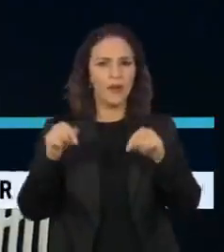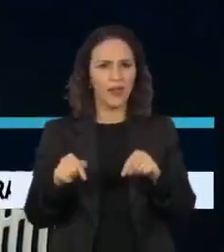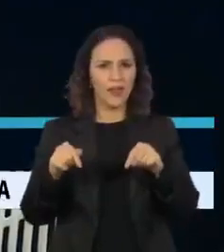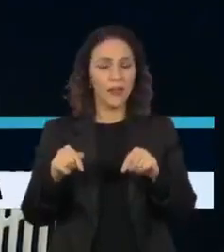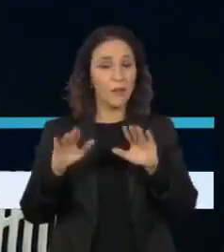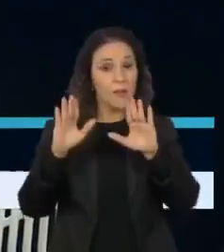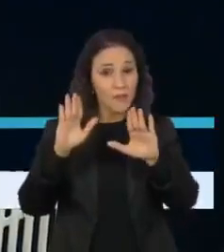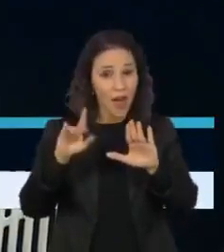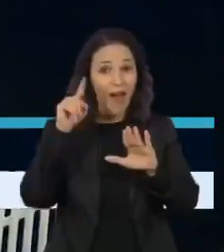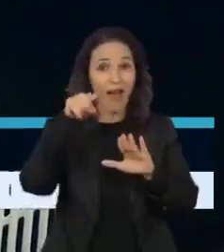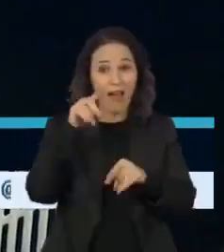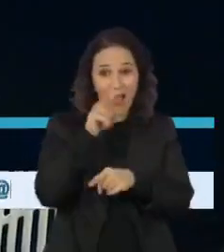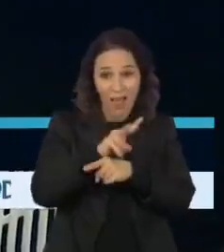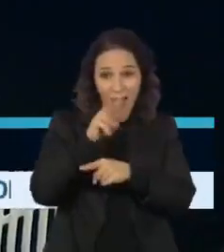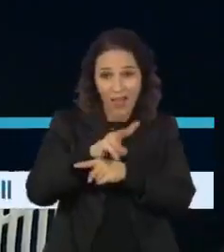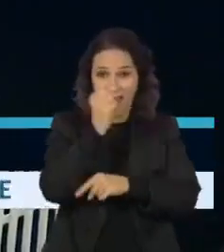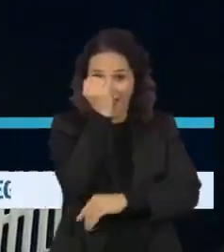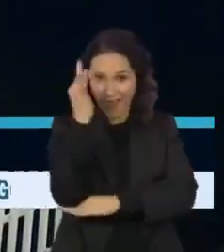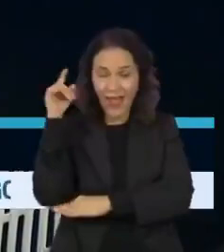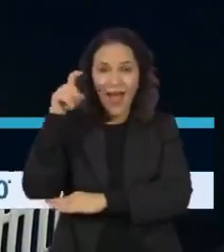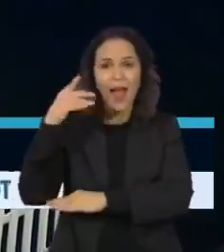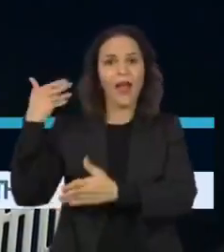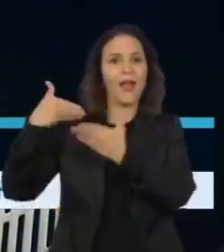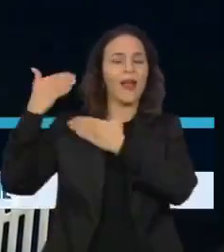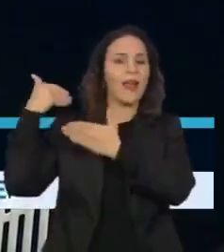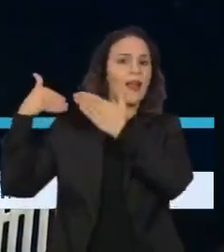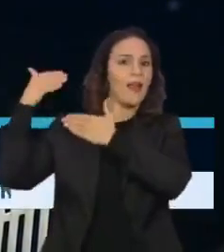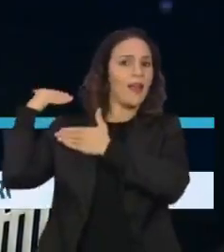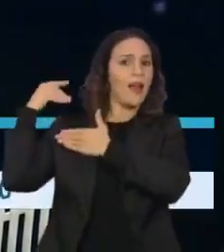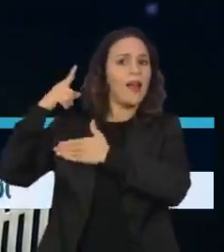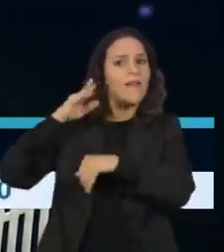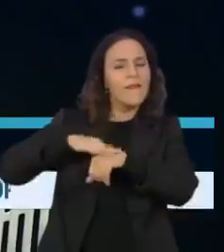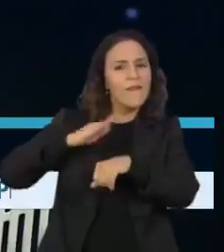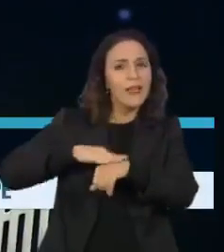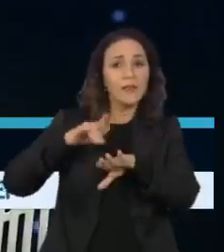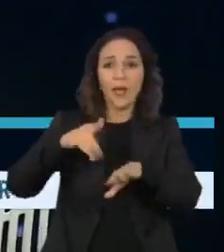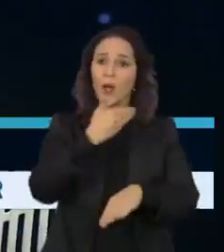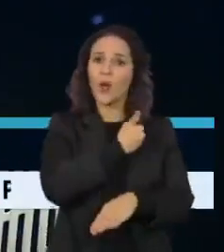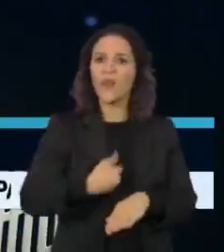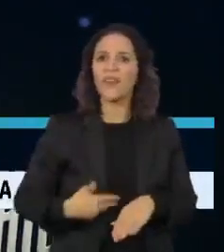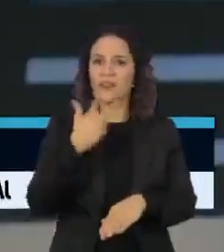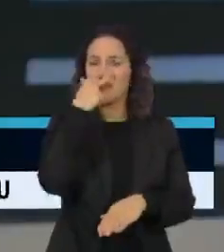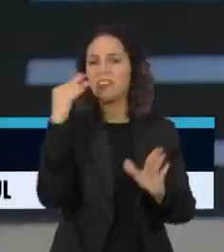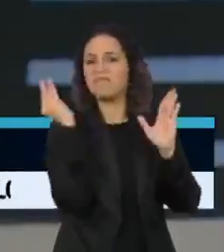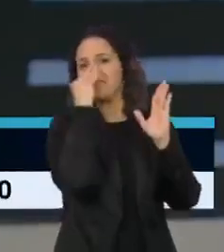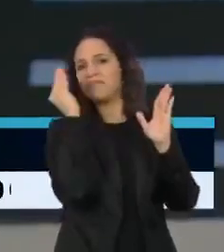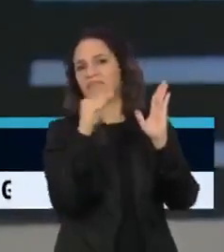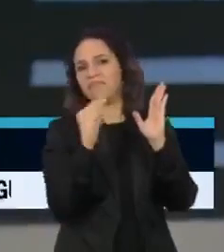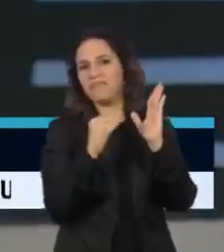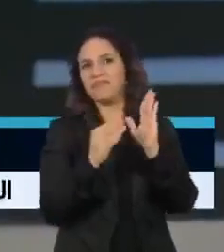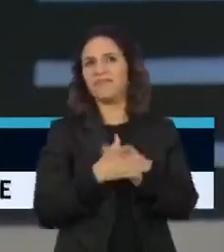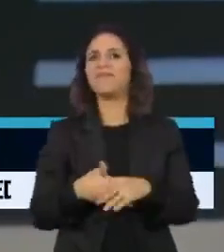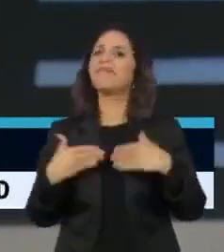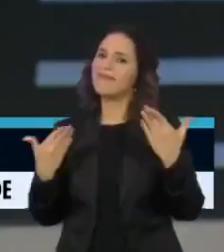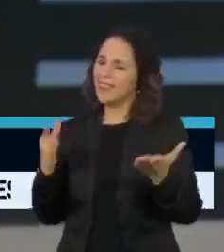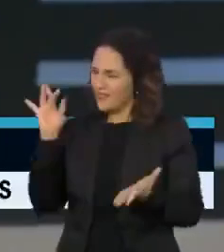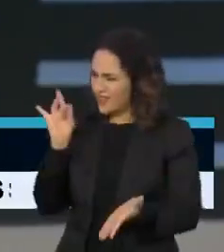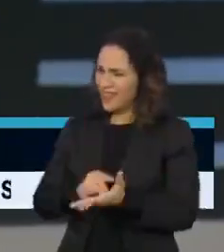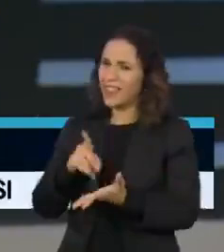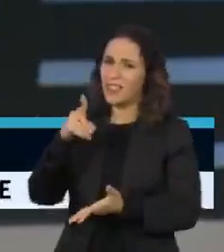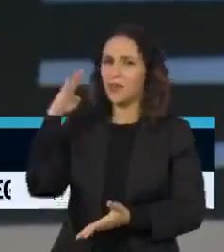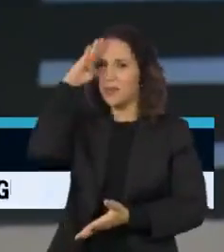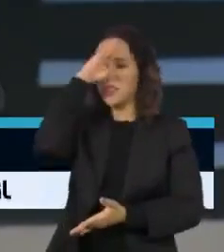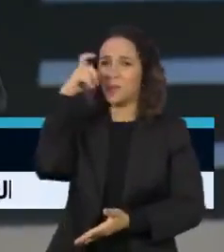dicas de passagem no passado e que esse governo não faz muita questão de preservar não é não é o bolsonaro Mentiu né